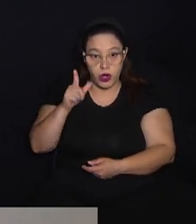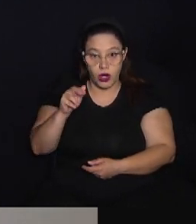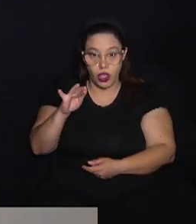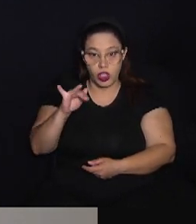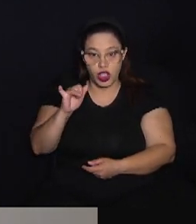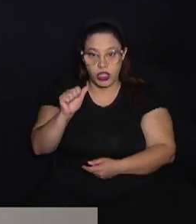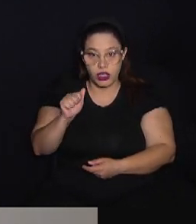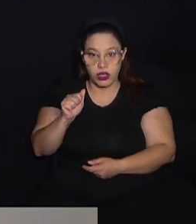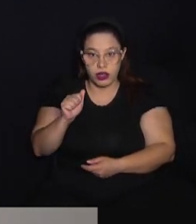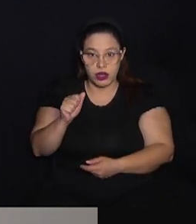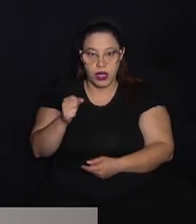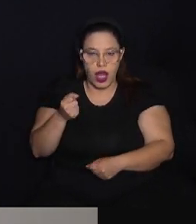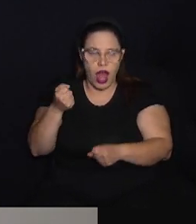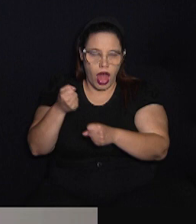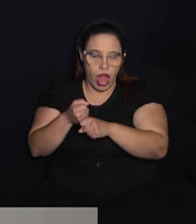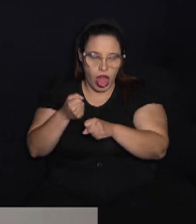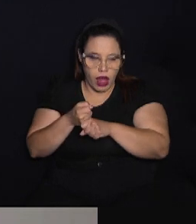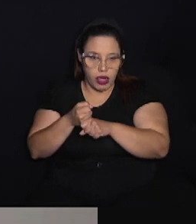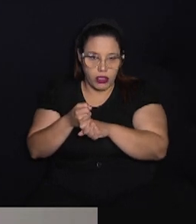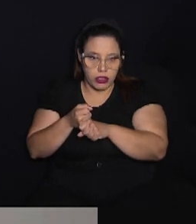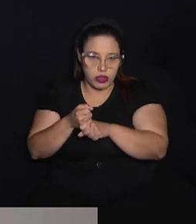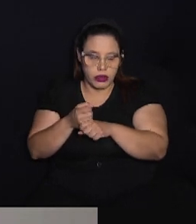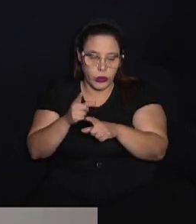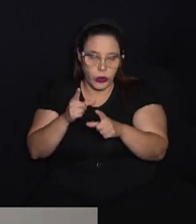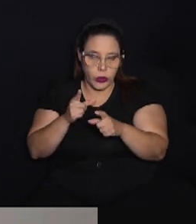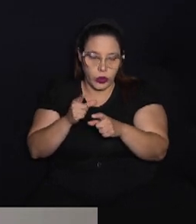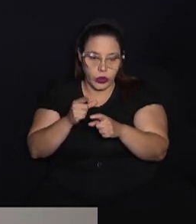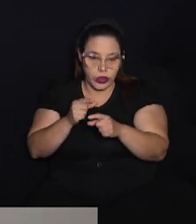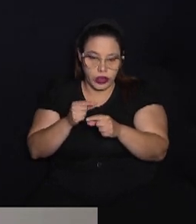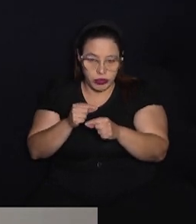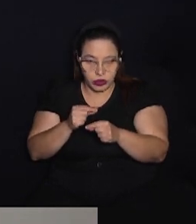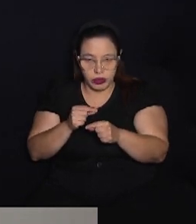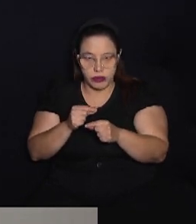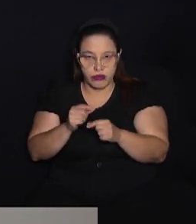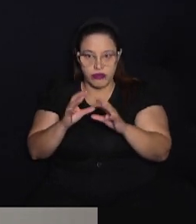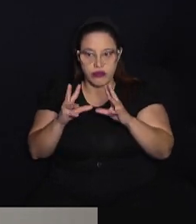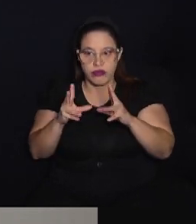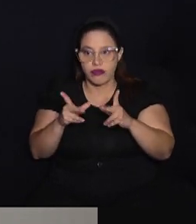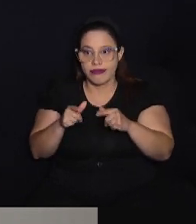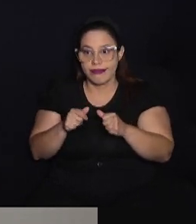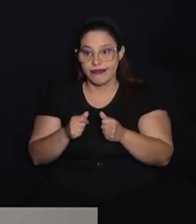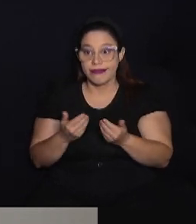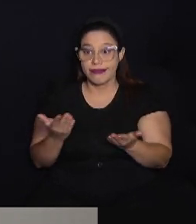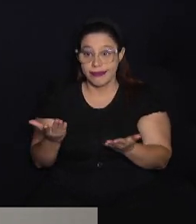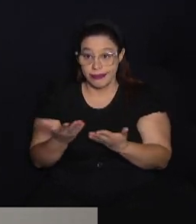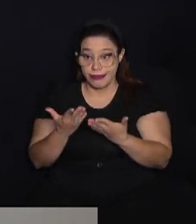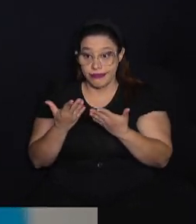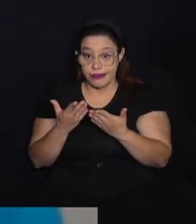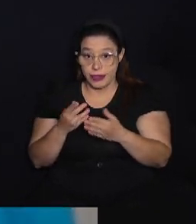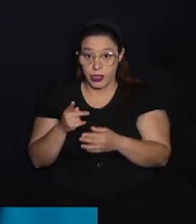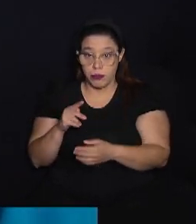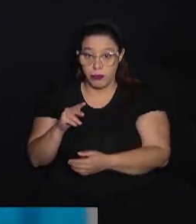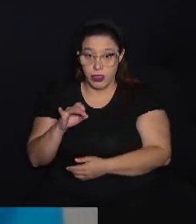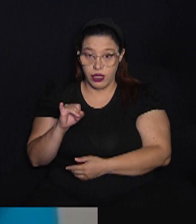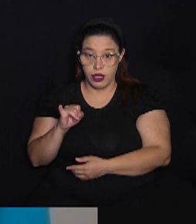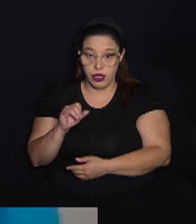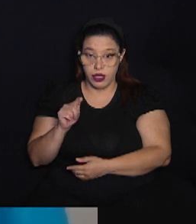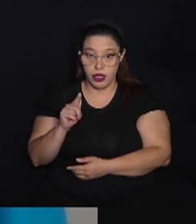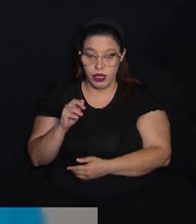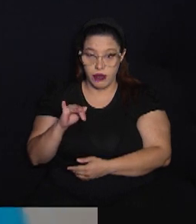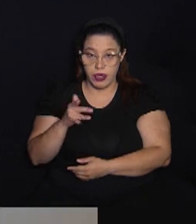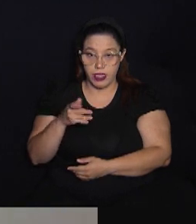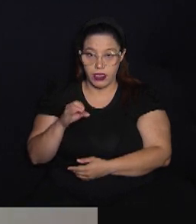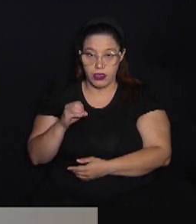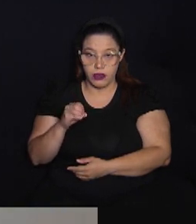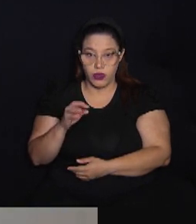essa destruição do melanócito seja adormecida. Tudo isso vai contribuir para a pigmentação. E a fototerapia